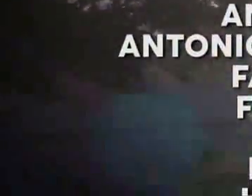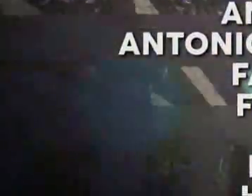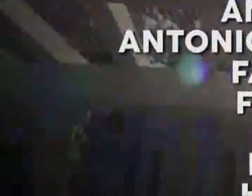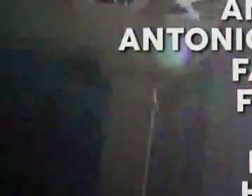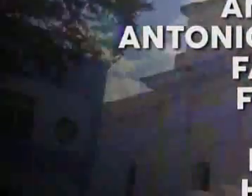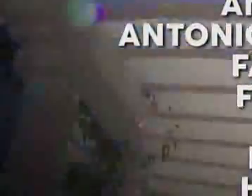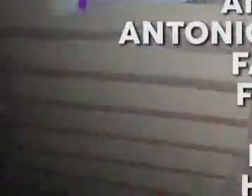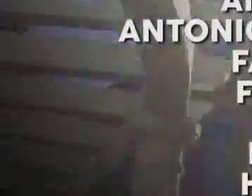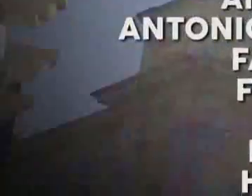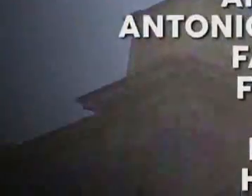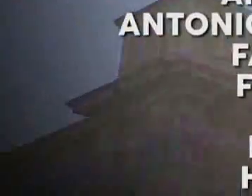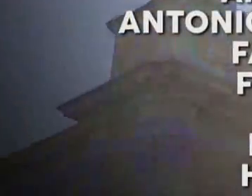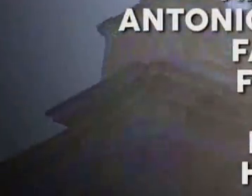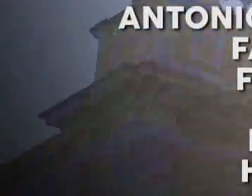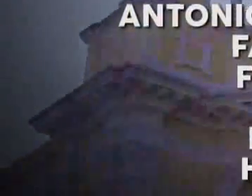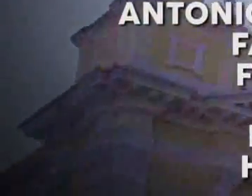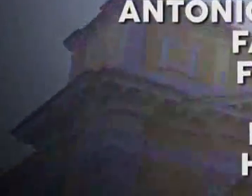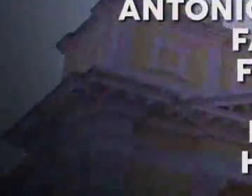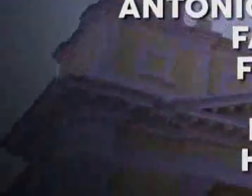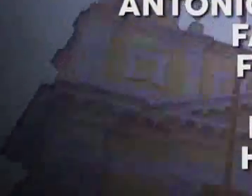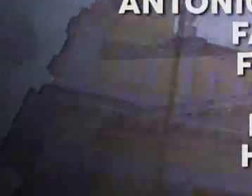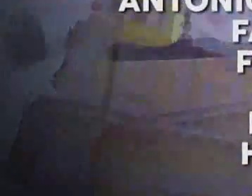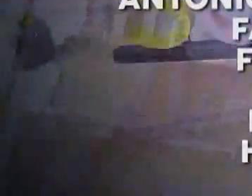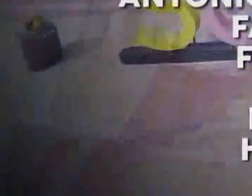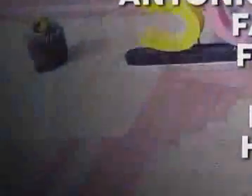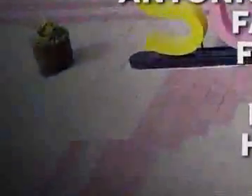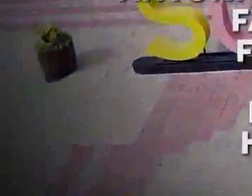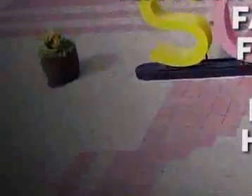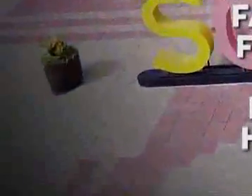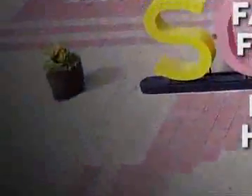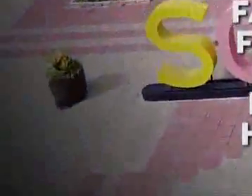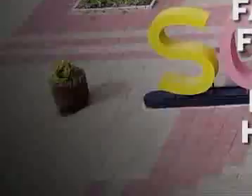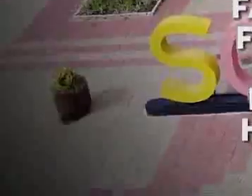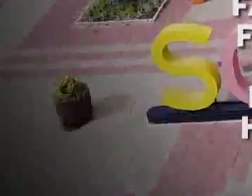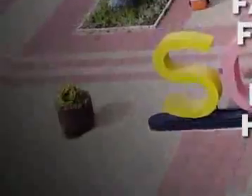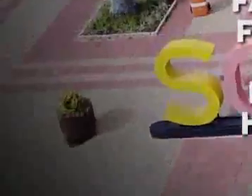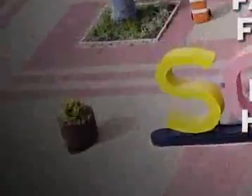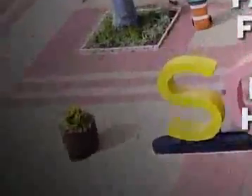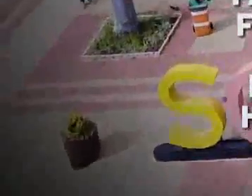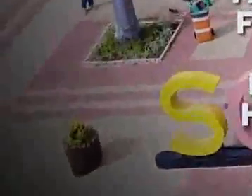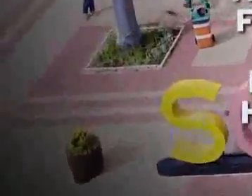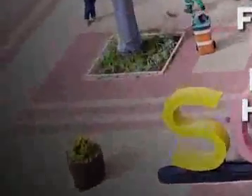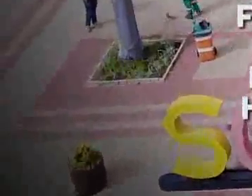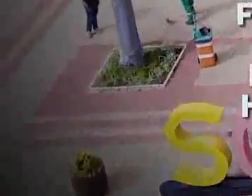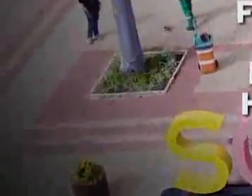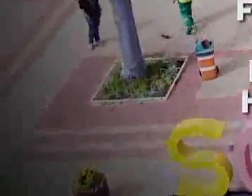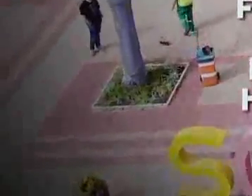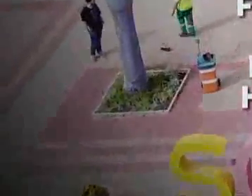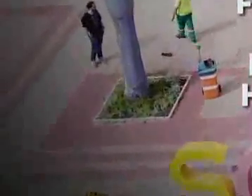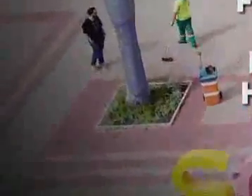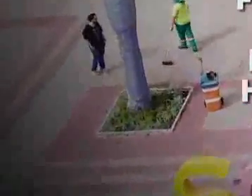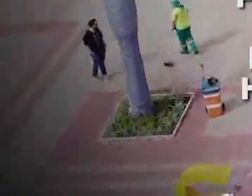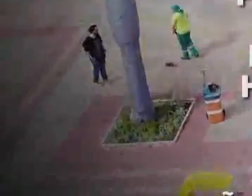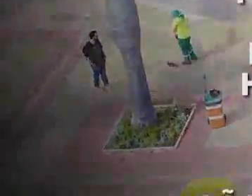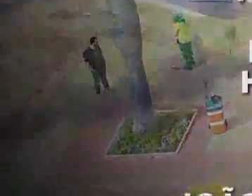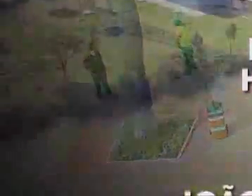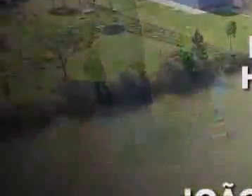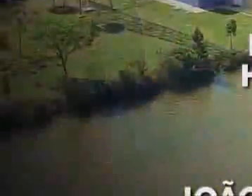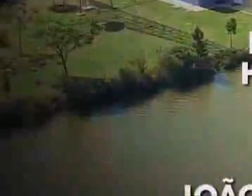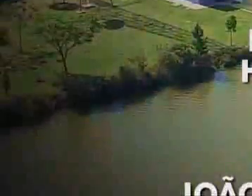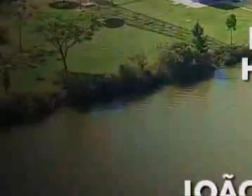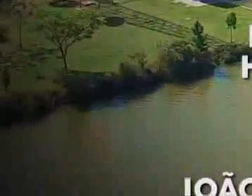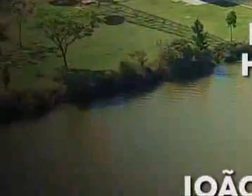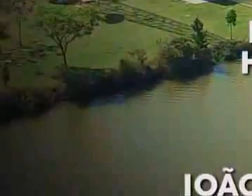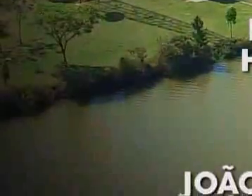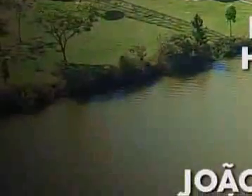teu formoso céu, risonho e límpido, a imagem do cruzeiro resplandece,